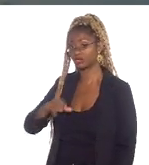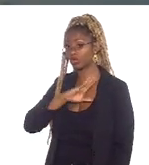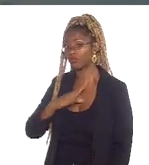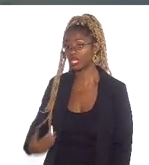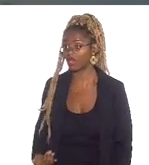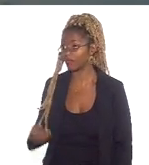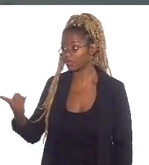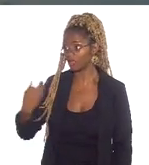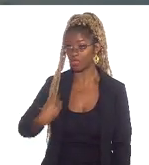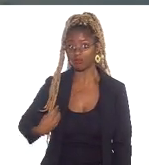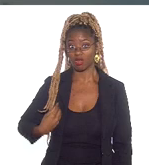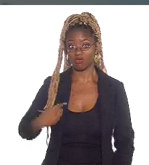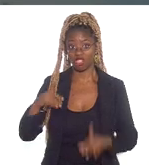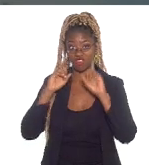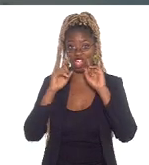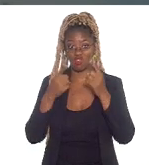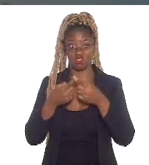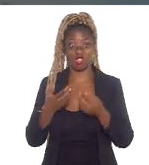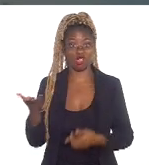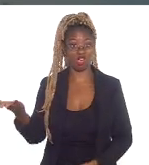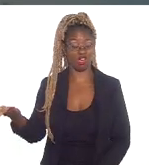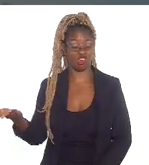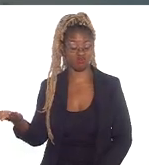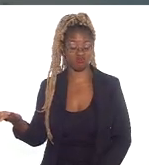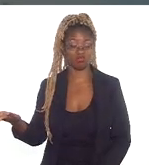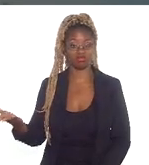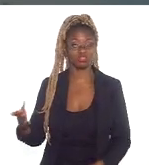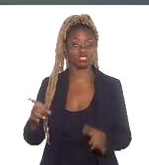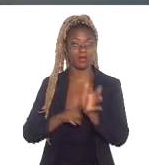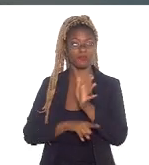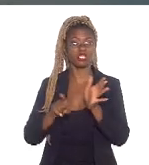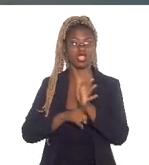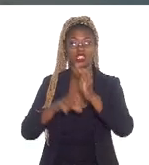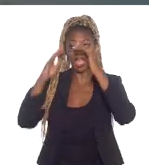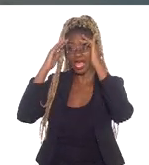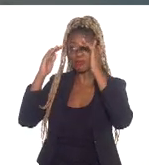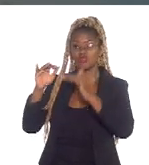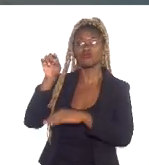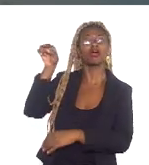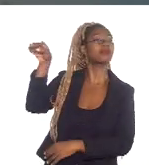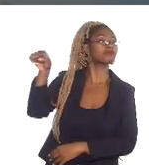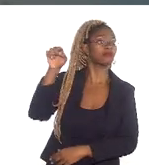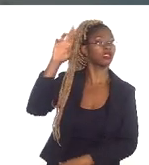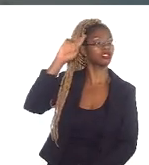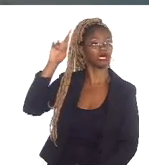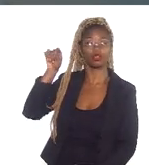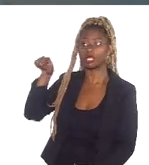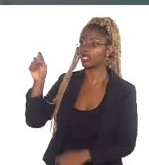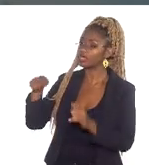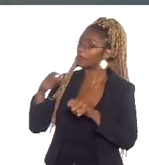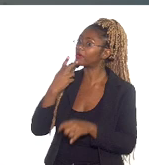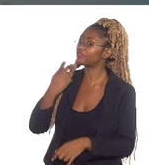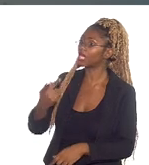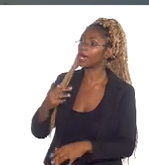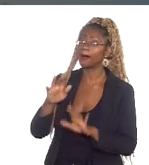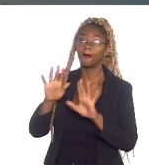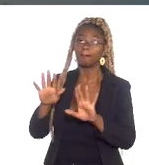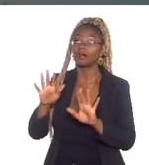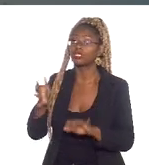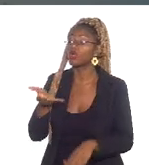reunião e o abatimento é responsabilidade da superintendência. Ele pode falar sobre isso, mas eu só estou